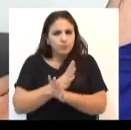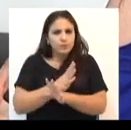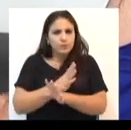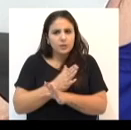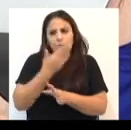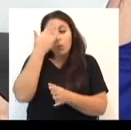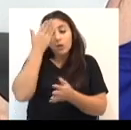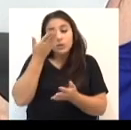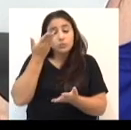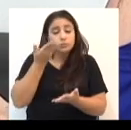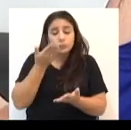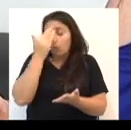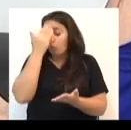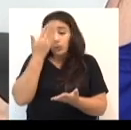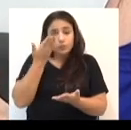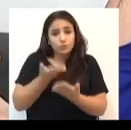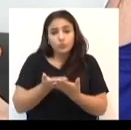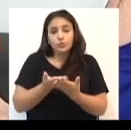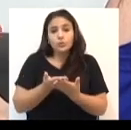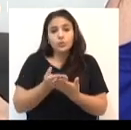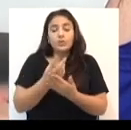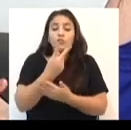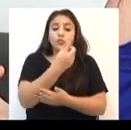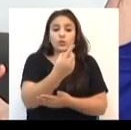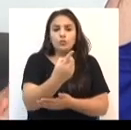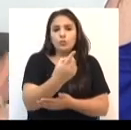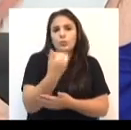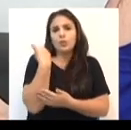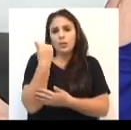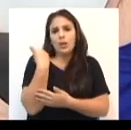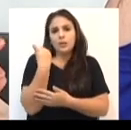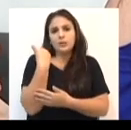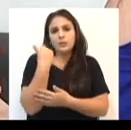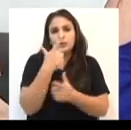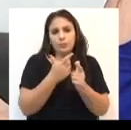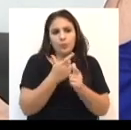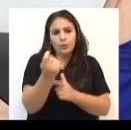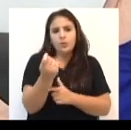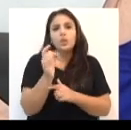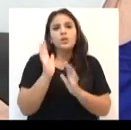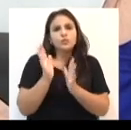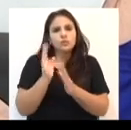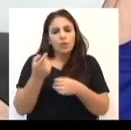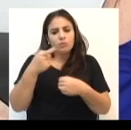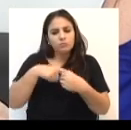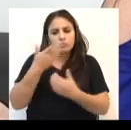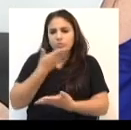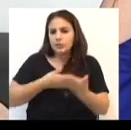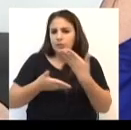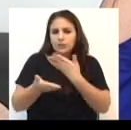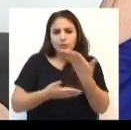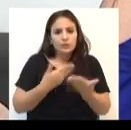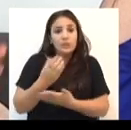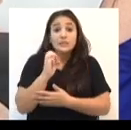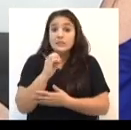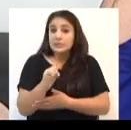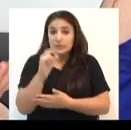Por isso que eu não acredito. Eu acredito que 21 anos, sai de lá ressocializado, se não